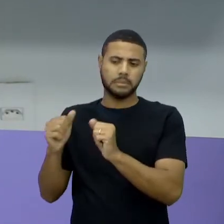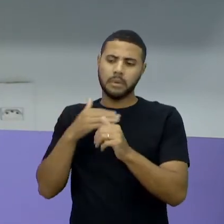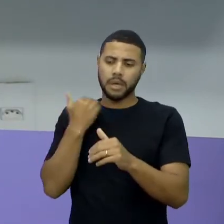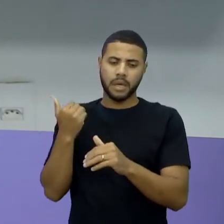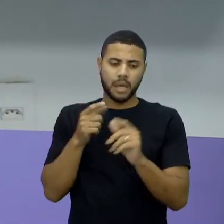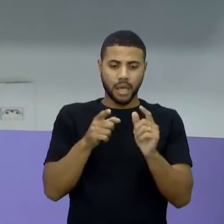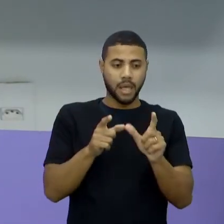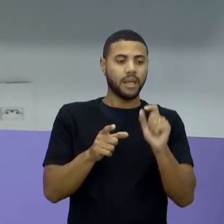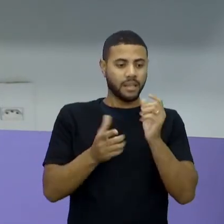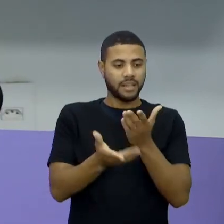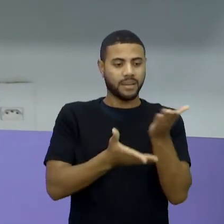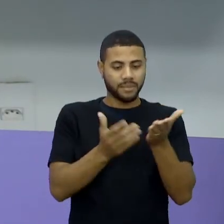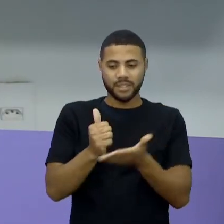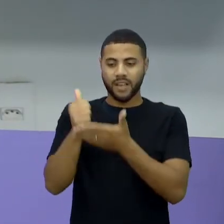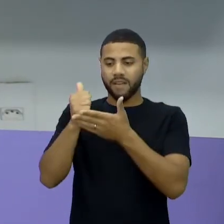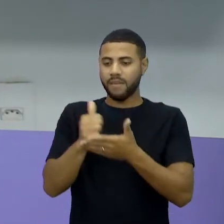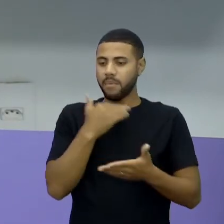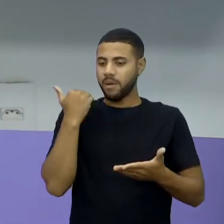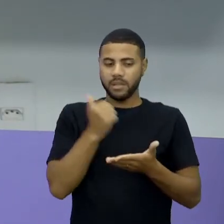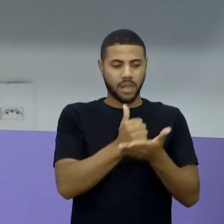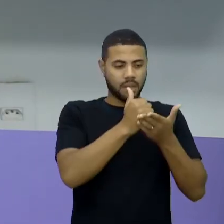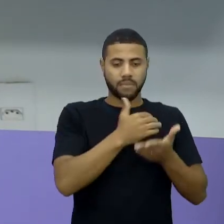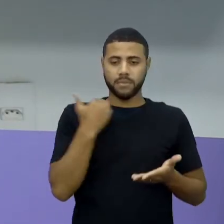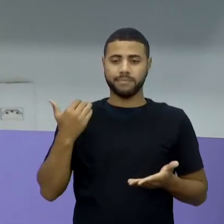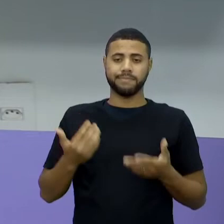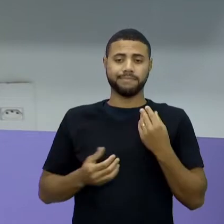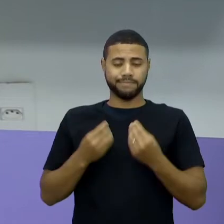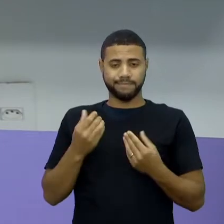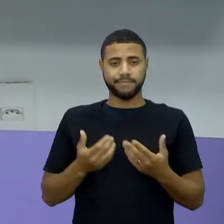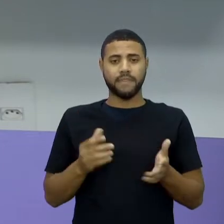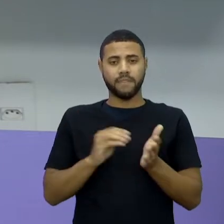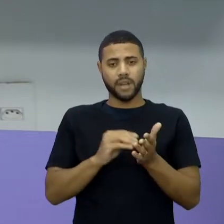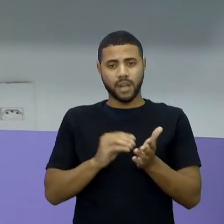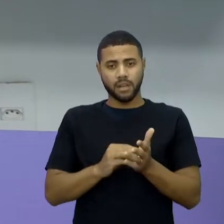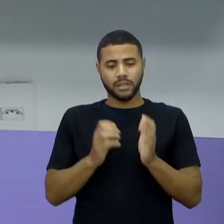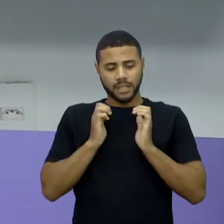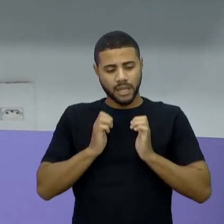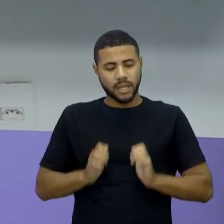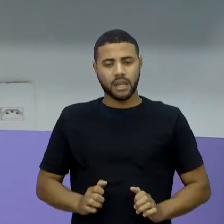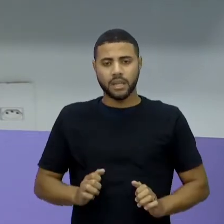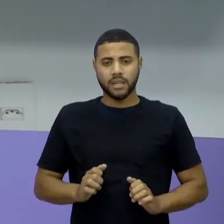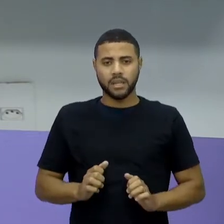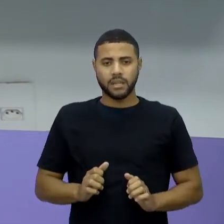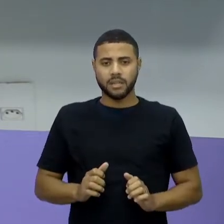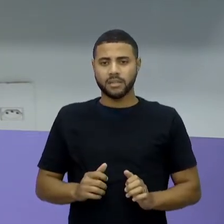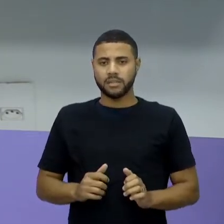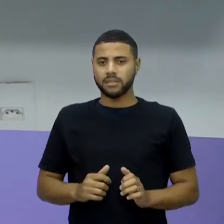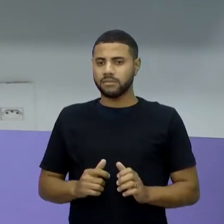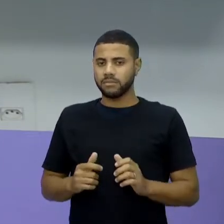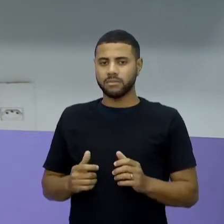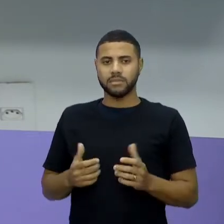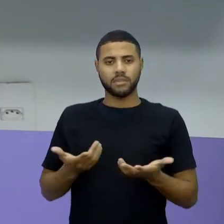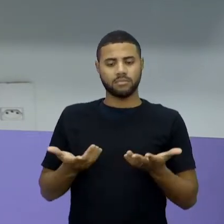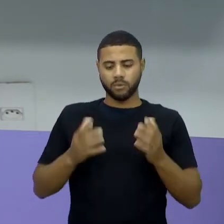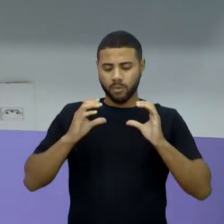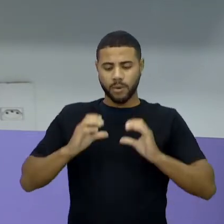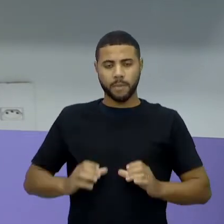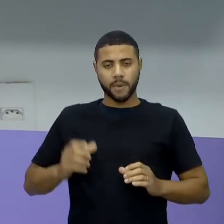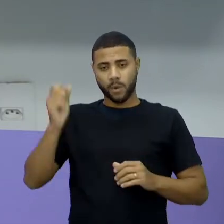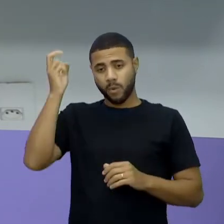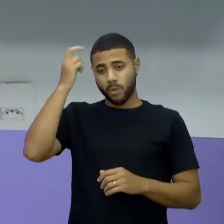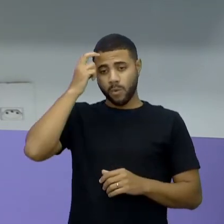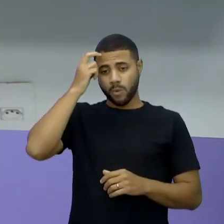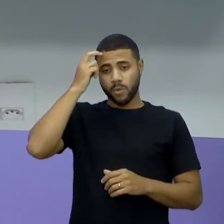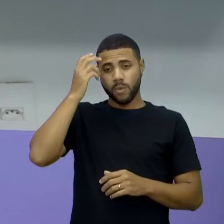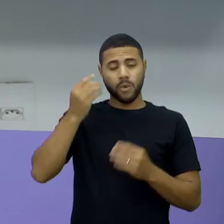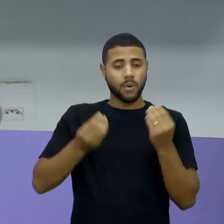questões profundamente bioéticas, porque trazem para a gente a reflexão do nosso comportamento, os nossos costumes, como a